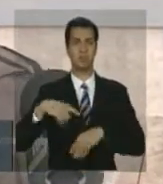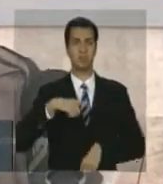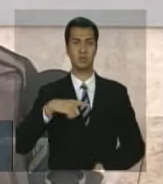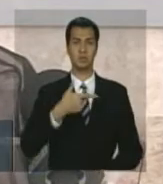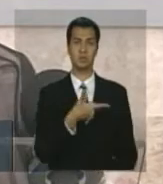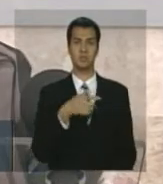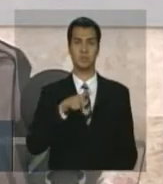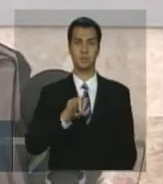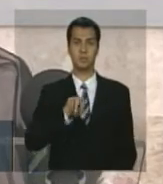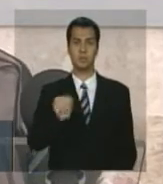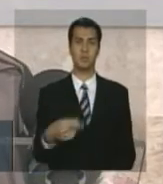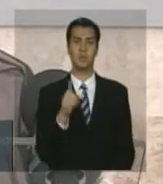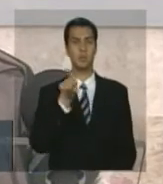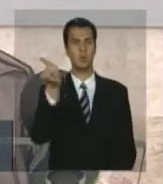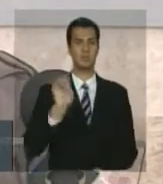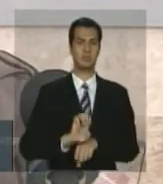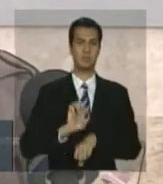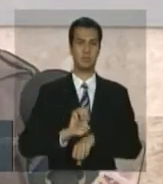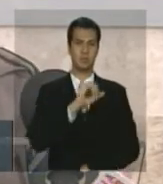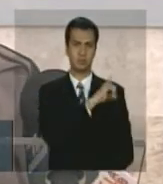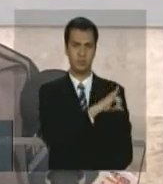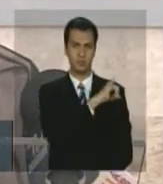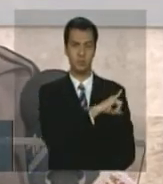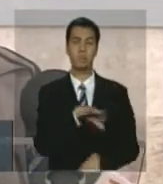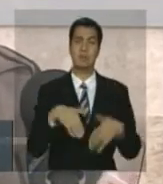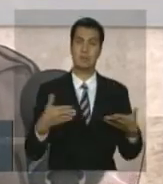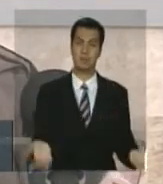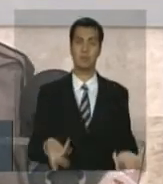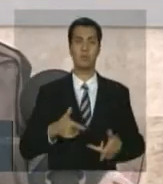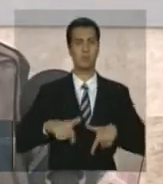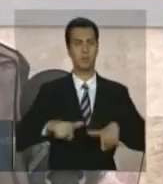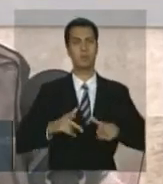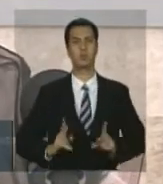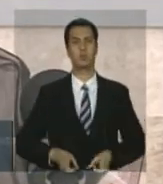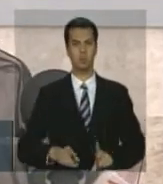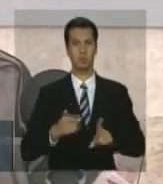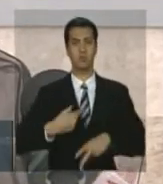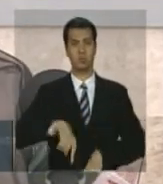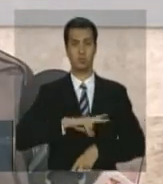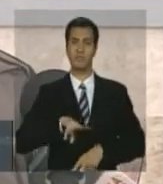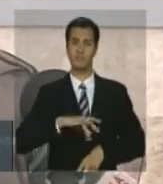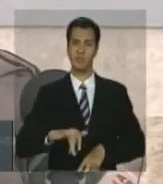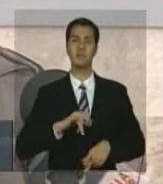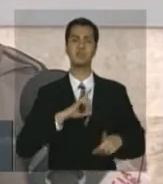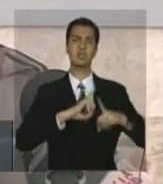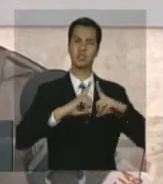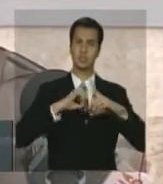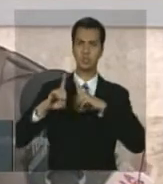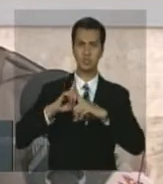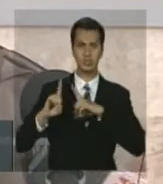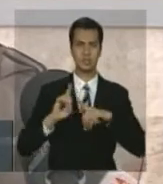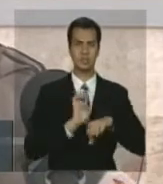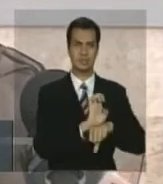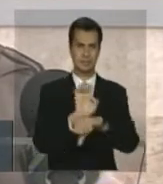Rio de Janeiro. Então, essa ação continua, nós continuaremos conversando com os governos estaduais,